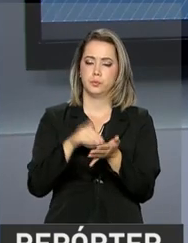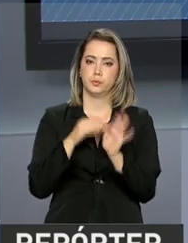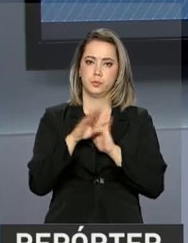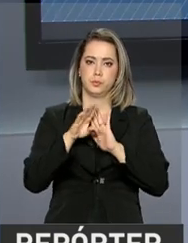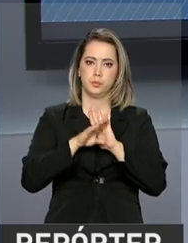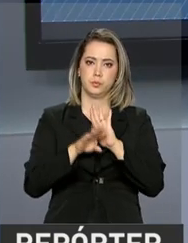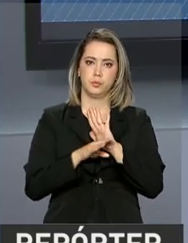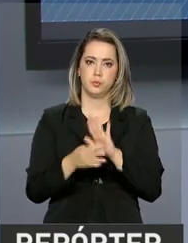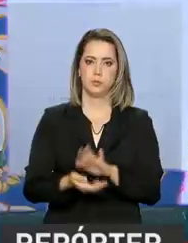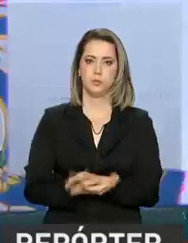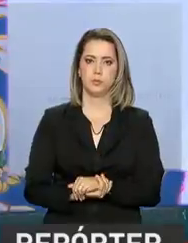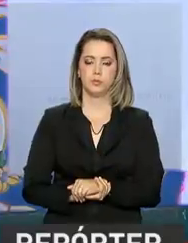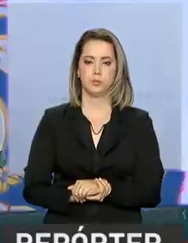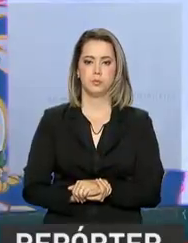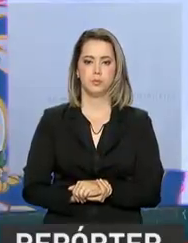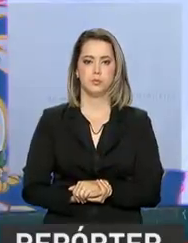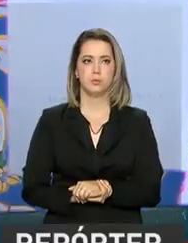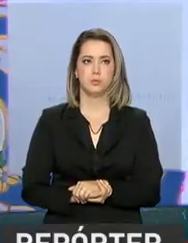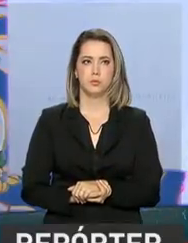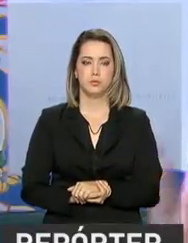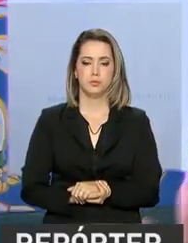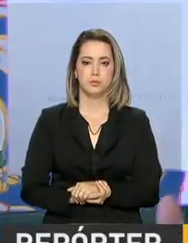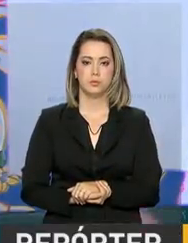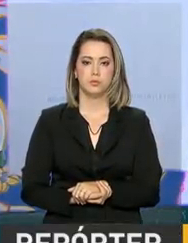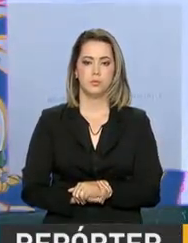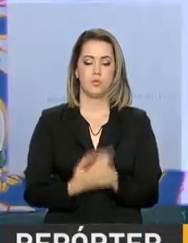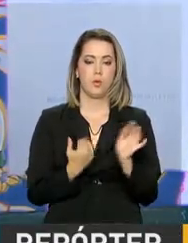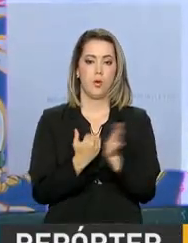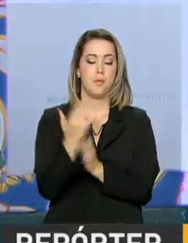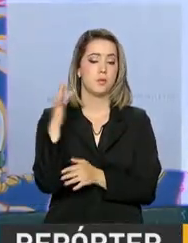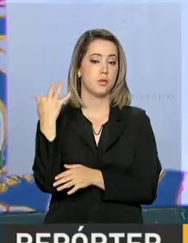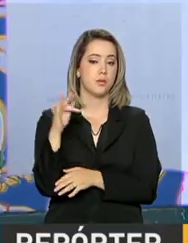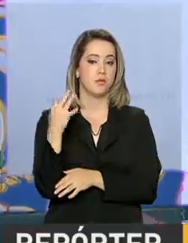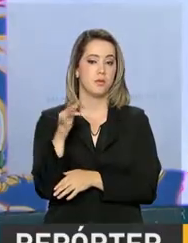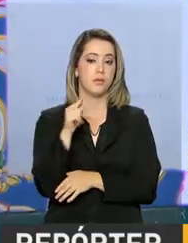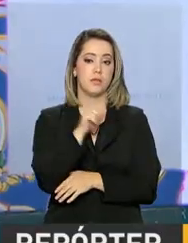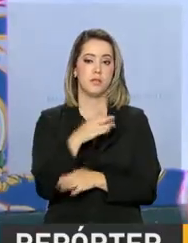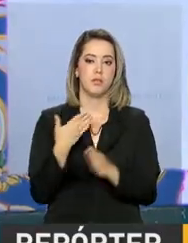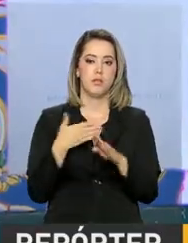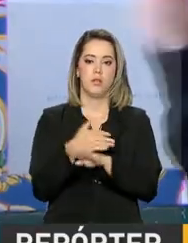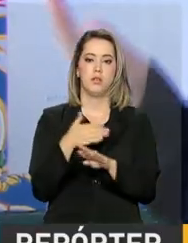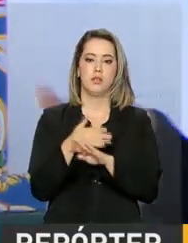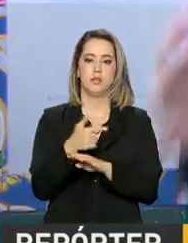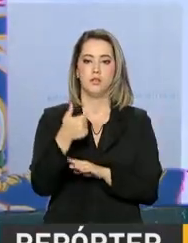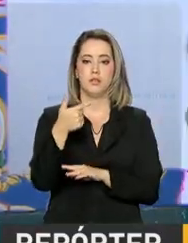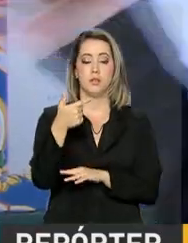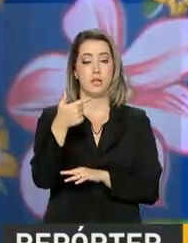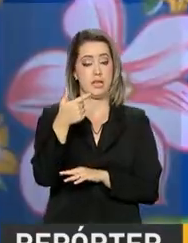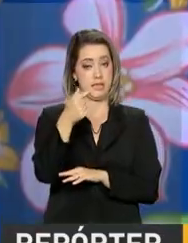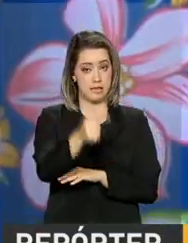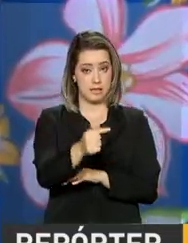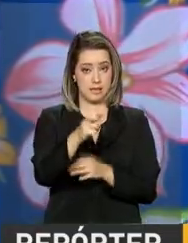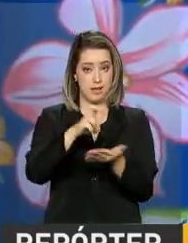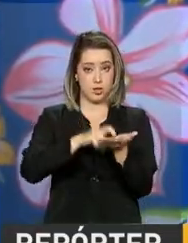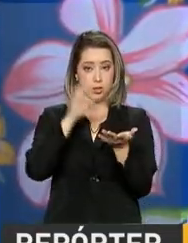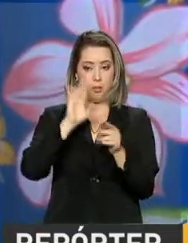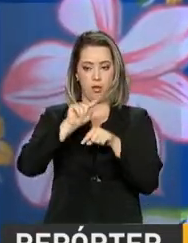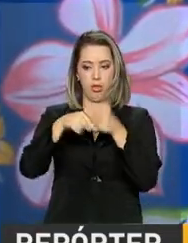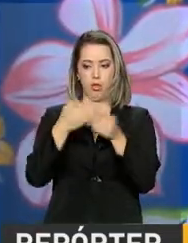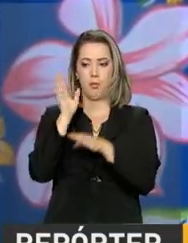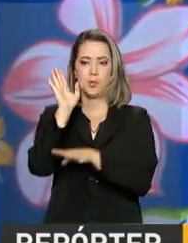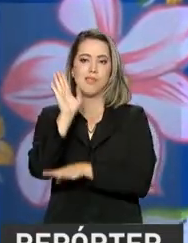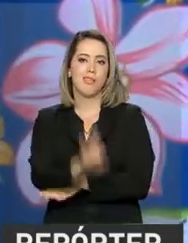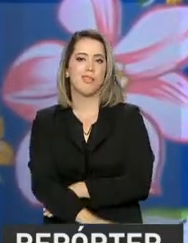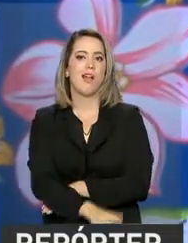do programa PR gente desde fevereiro Karine entra na escola às 7:15 da manhã e sai no fim da